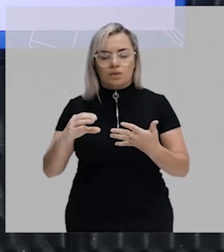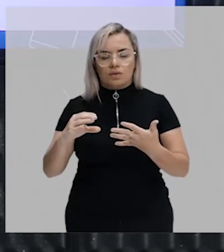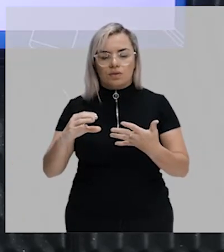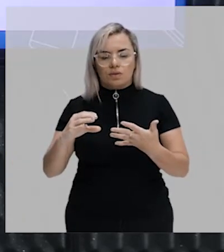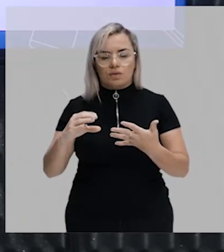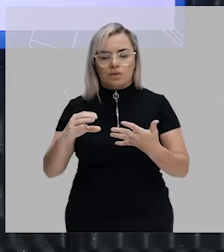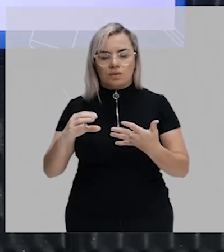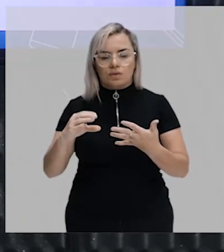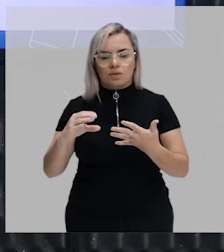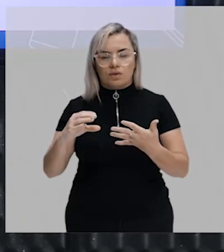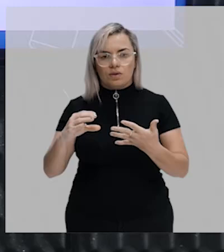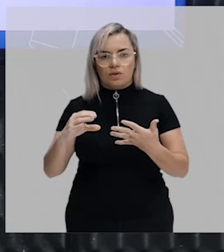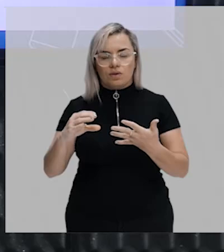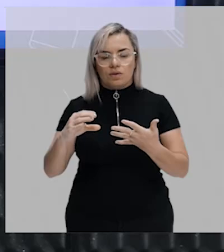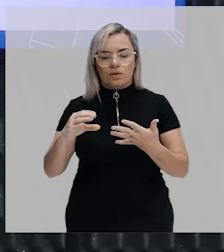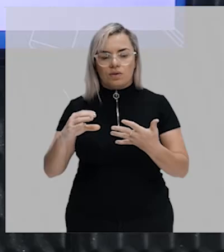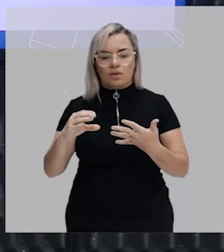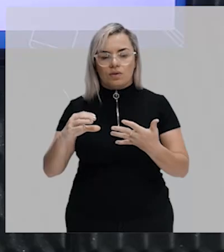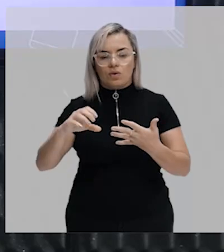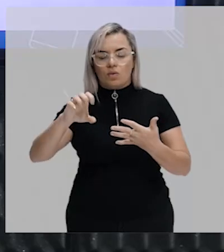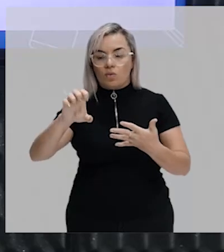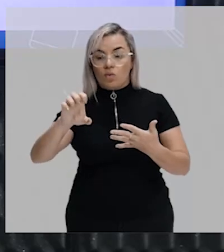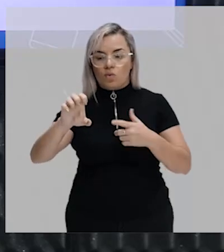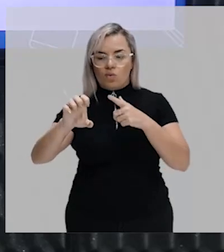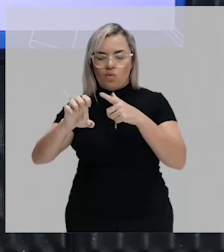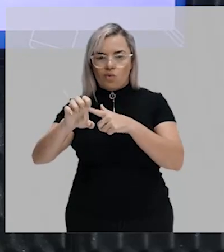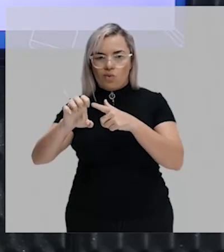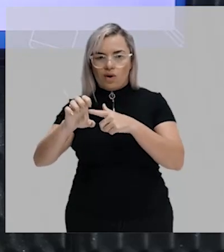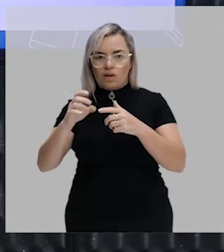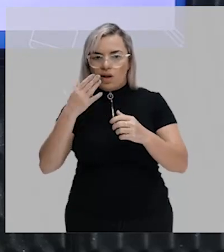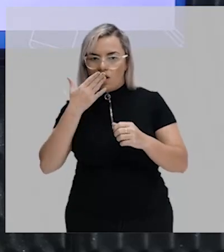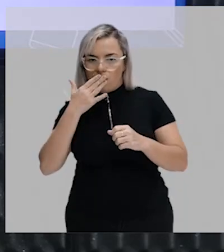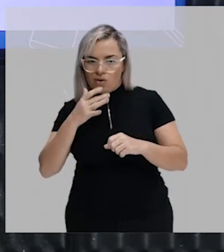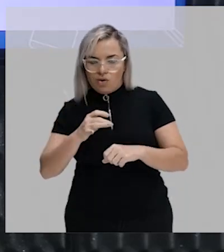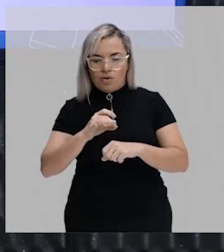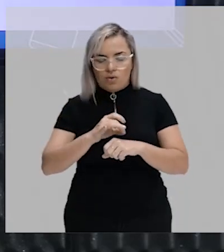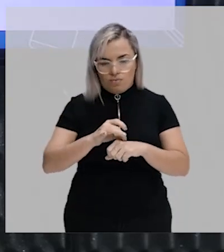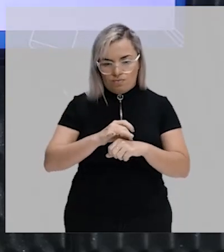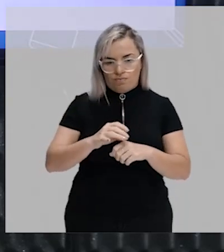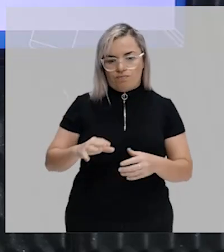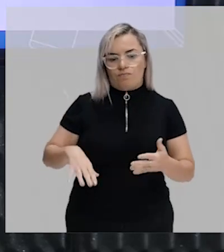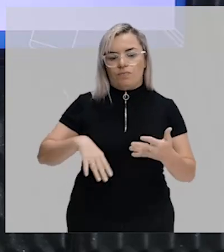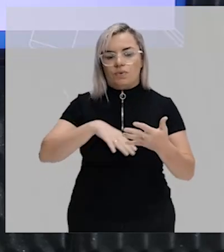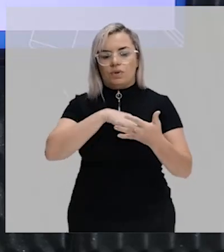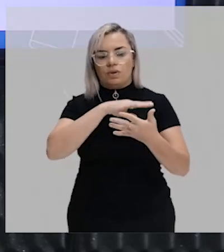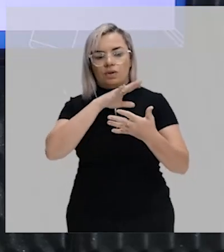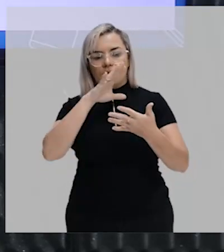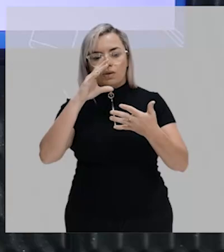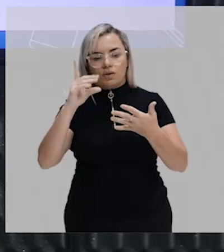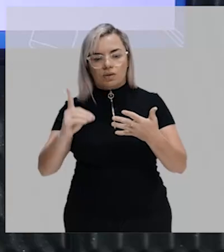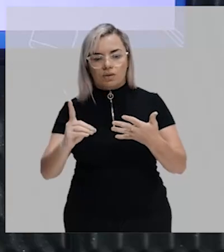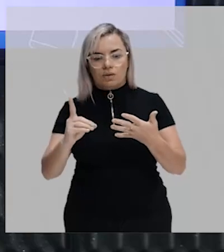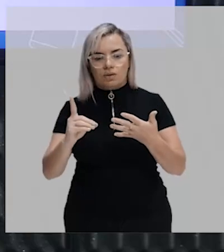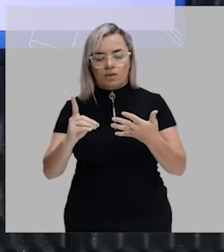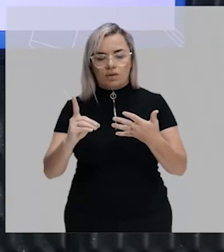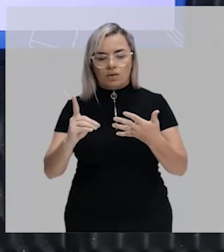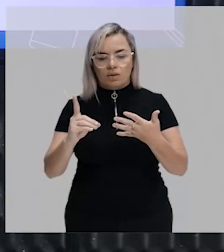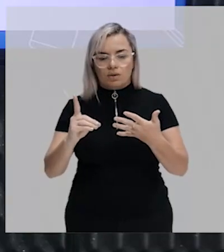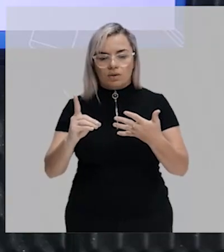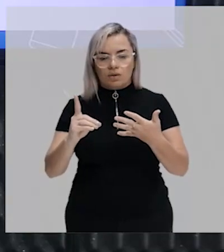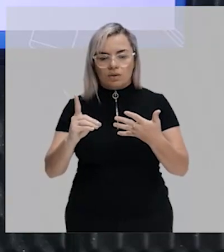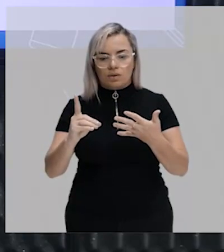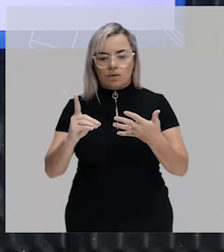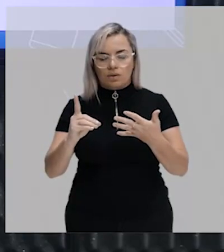Então, e está destacado, eu quero saber qual é o tipo de conjunção. Não es mi tia, sino mi